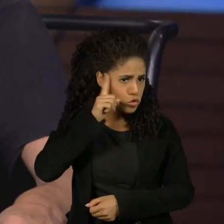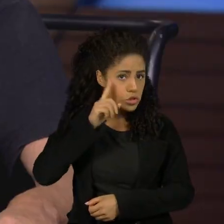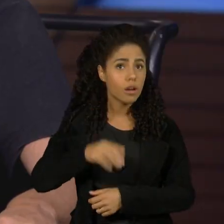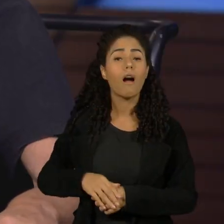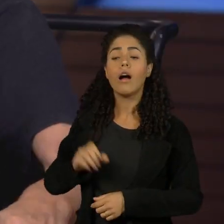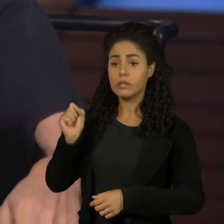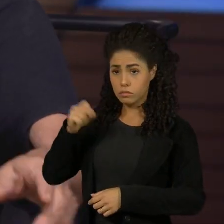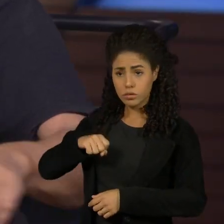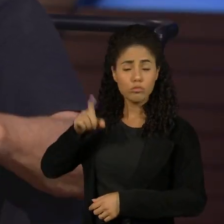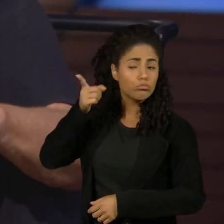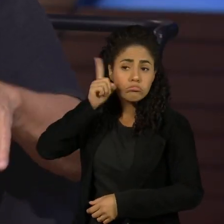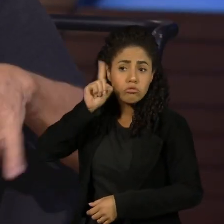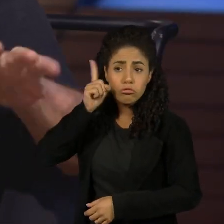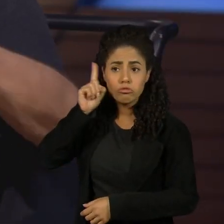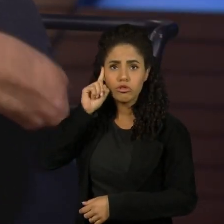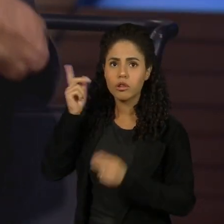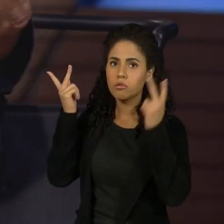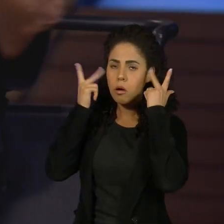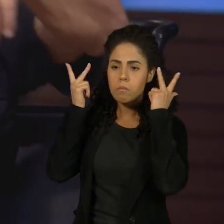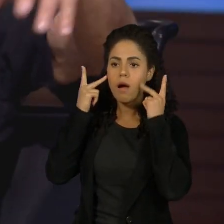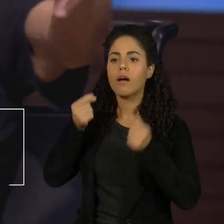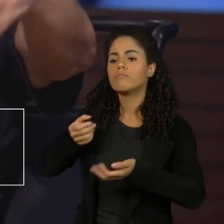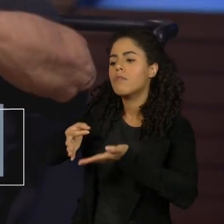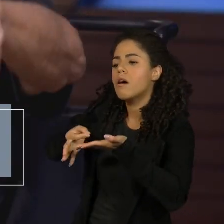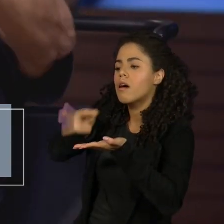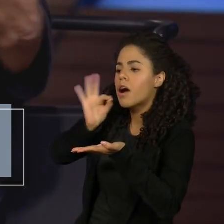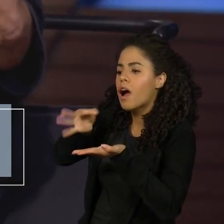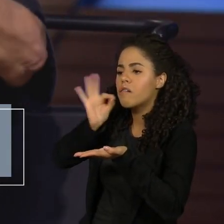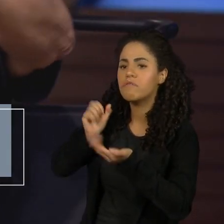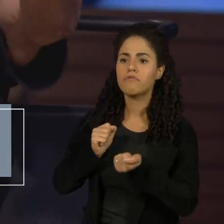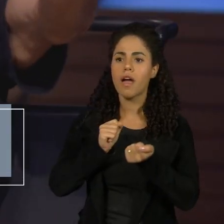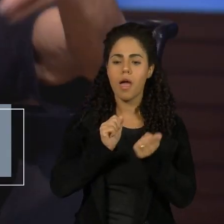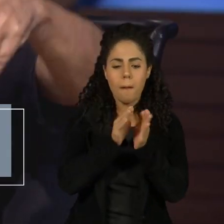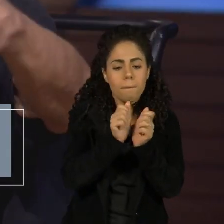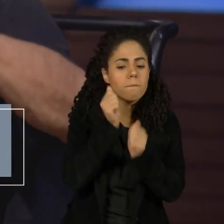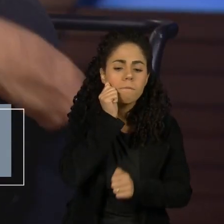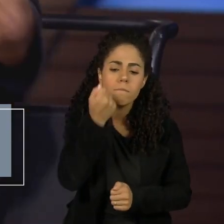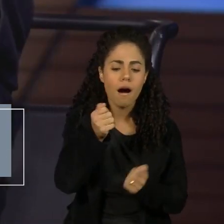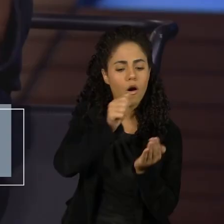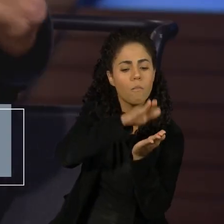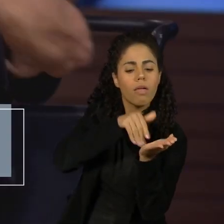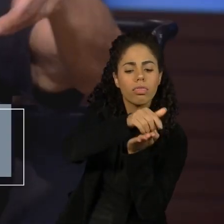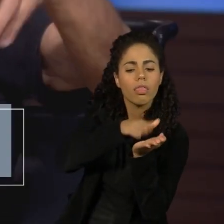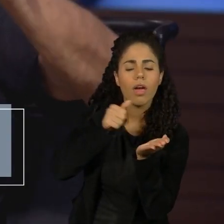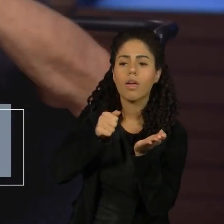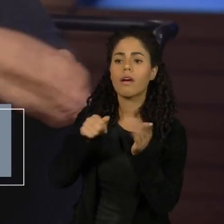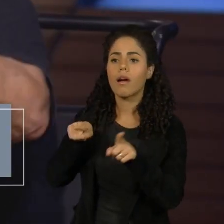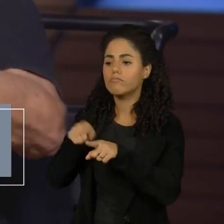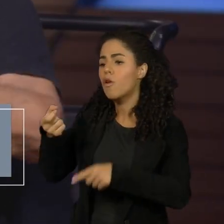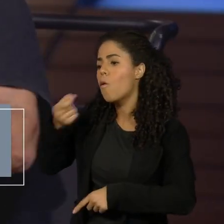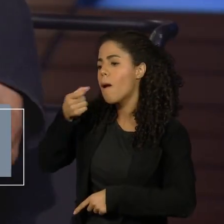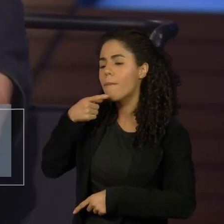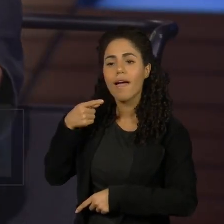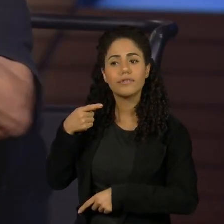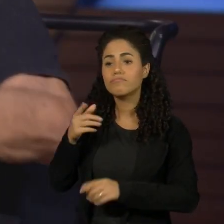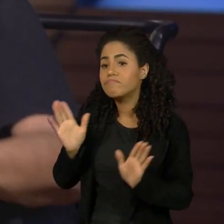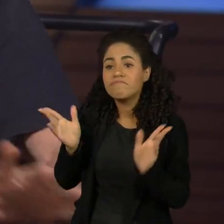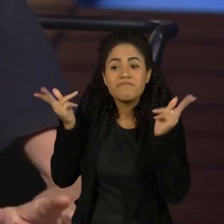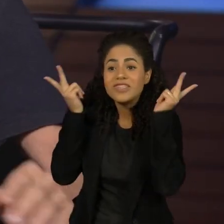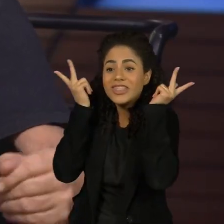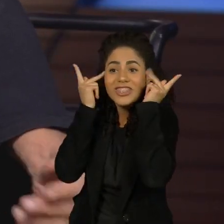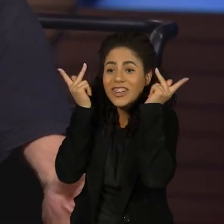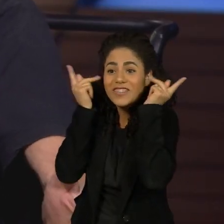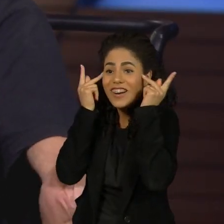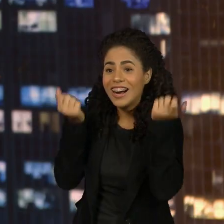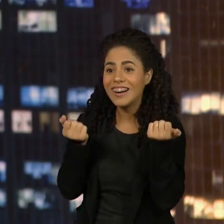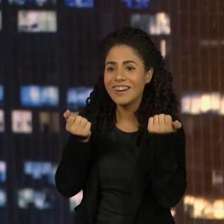Diariamente. Eu acordo, café, manteiga, leite, pão, coquetel, é tudo no mesmo bojo.